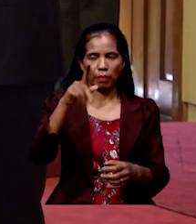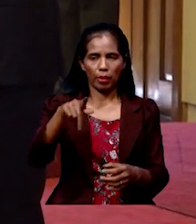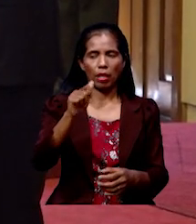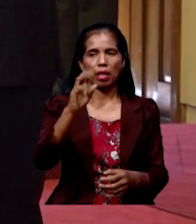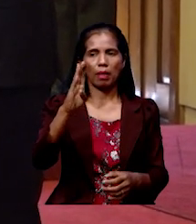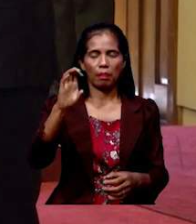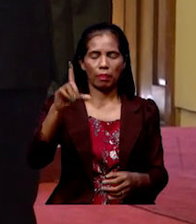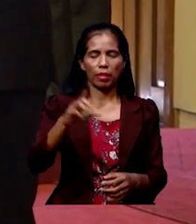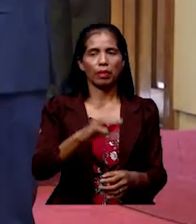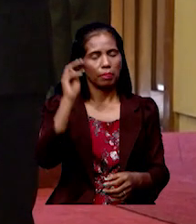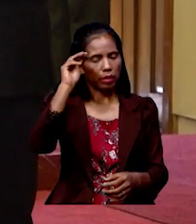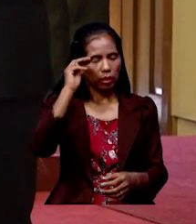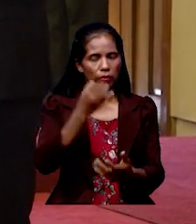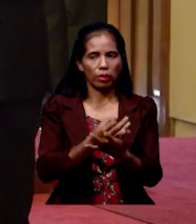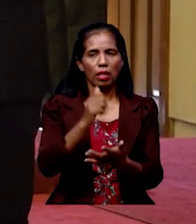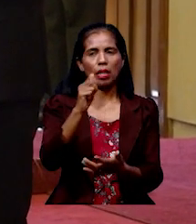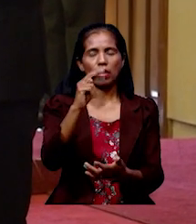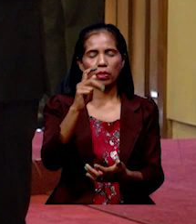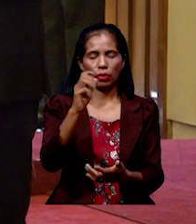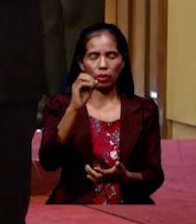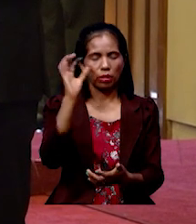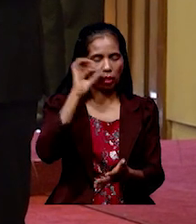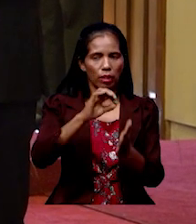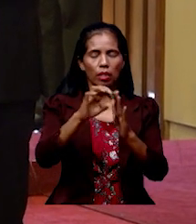Finanças Antonio Freitas, no Secretario de Estado Assunto